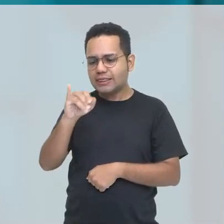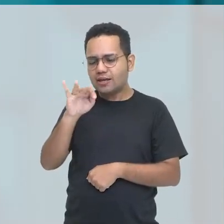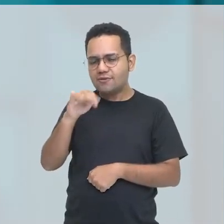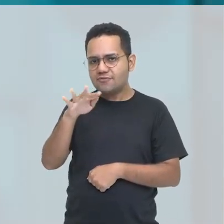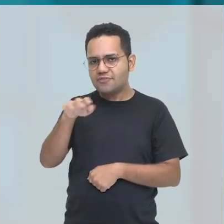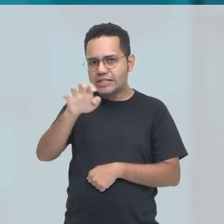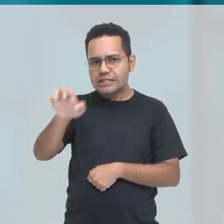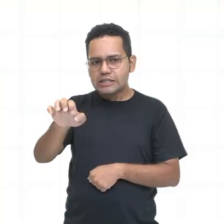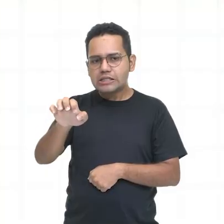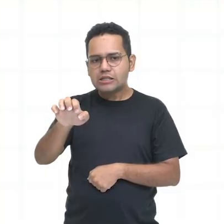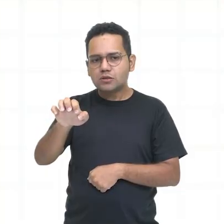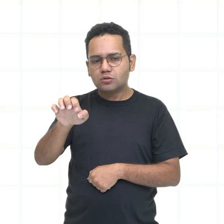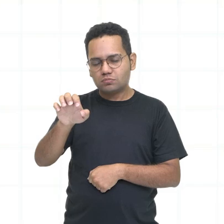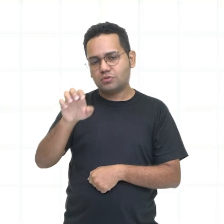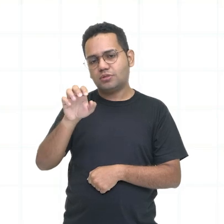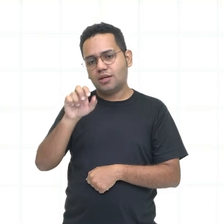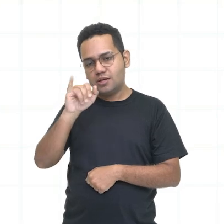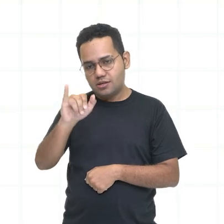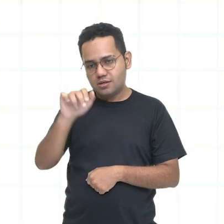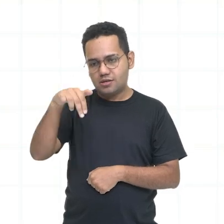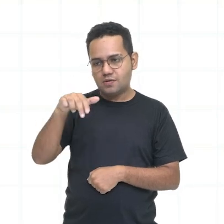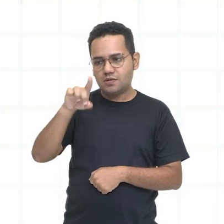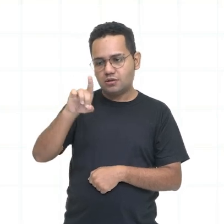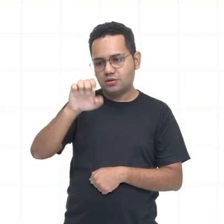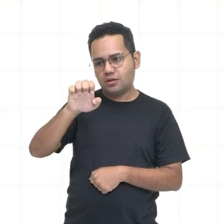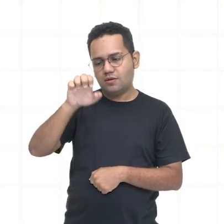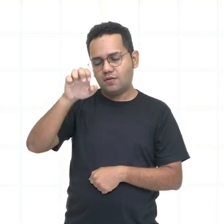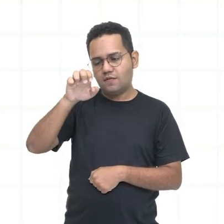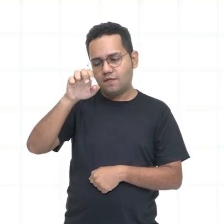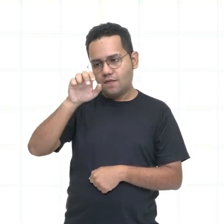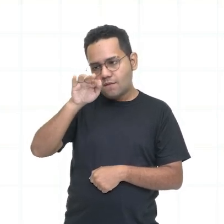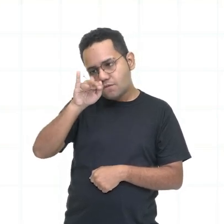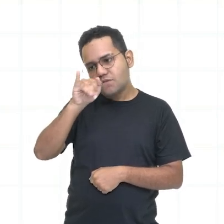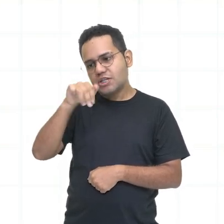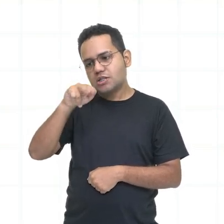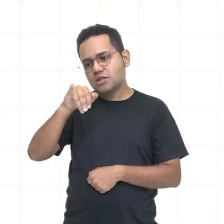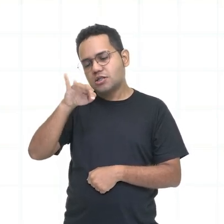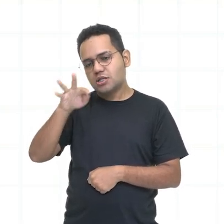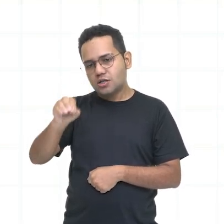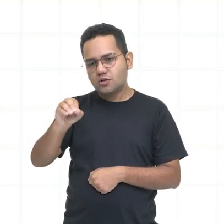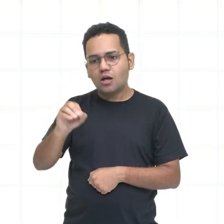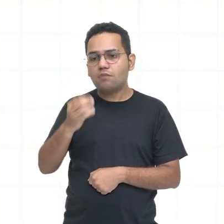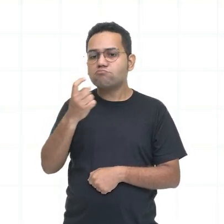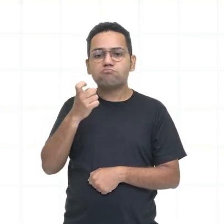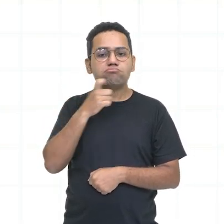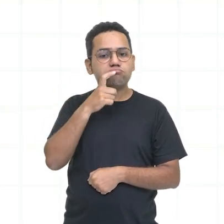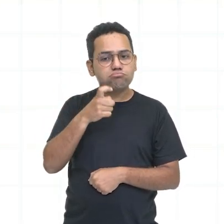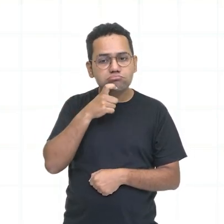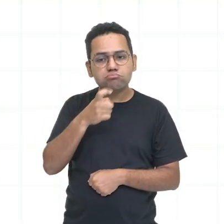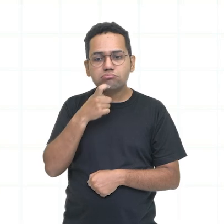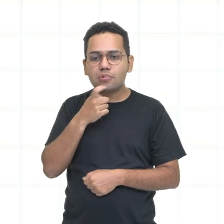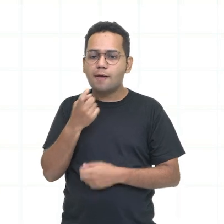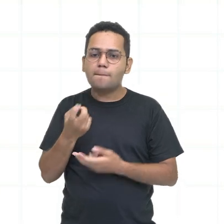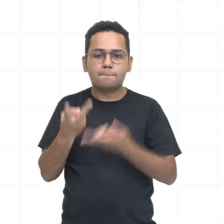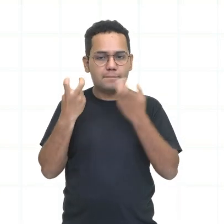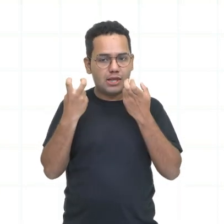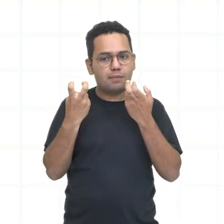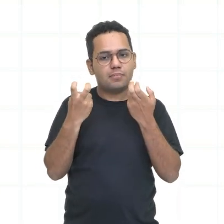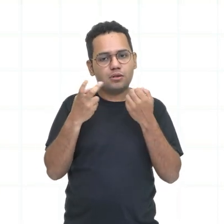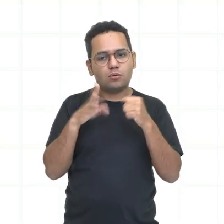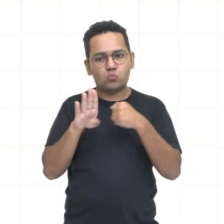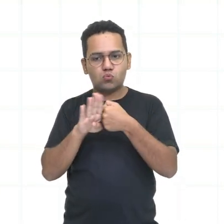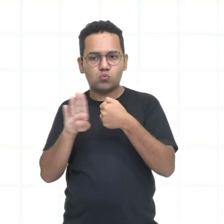substantivo que estou me referindo. Olha só. Então, articles, A-A-N, or A-A-N, são chamados